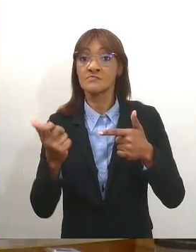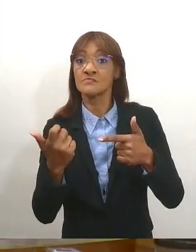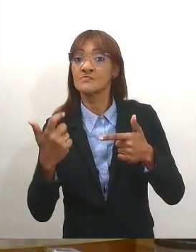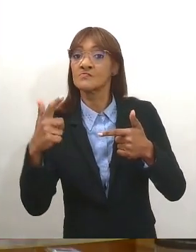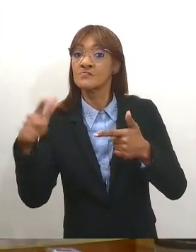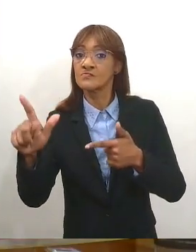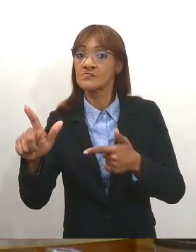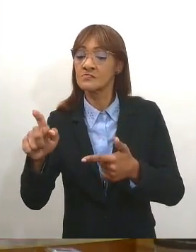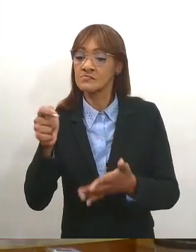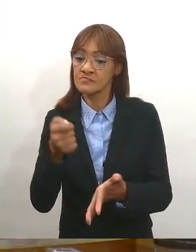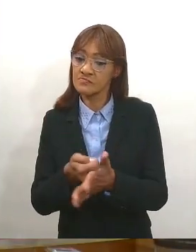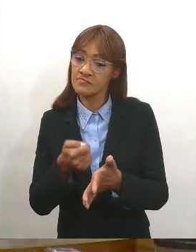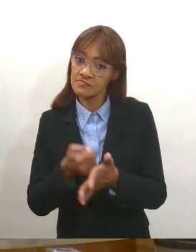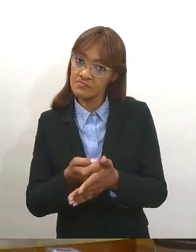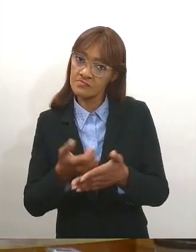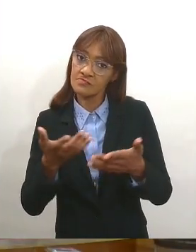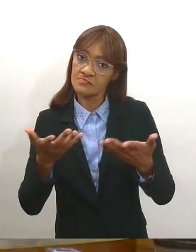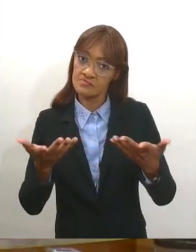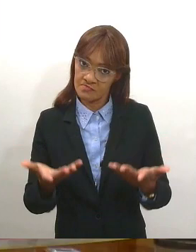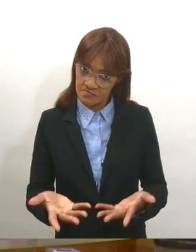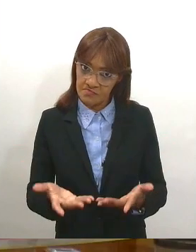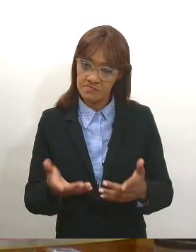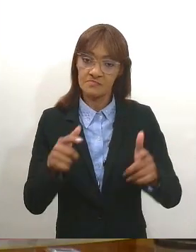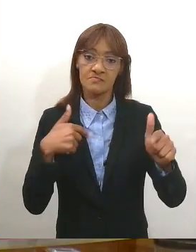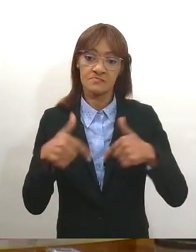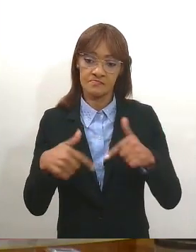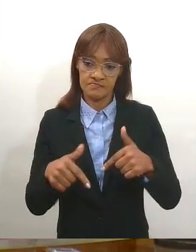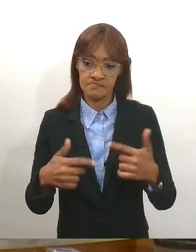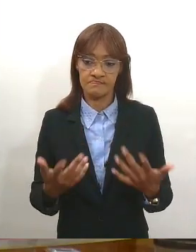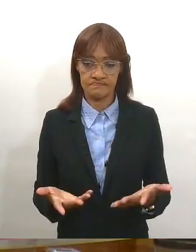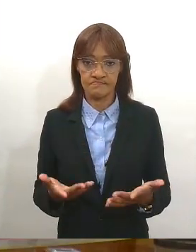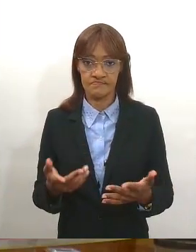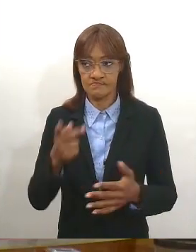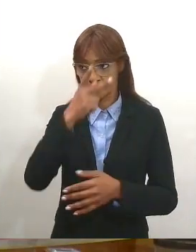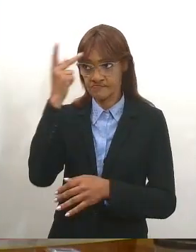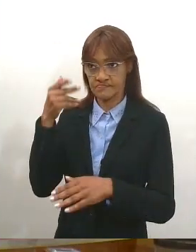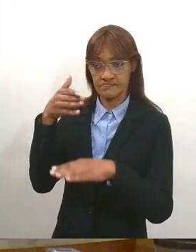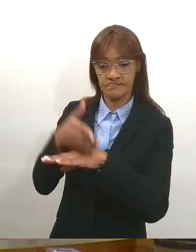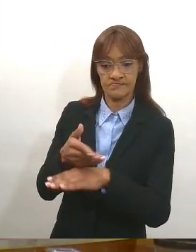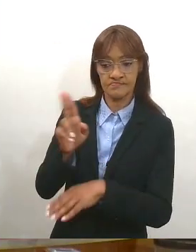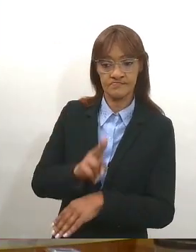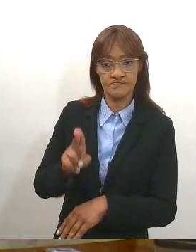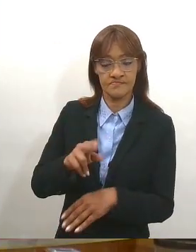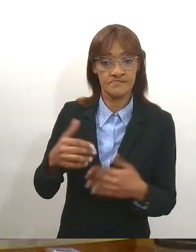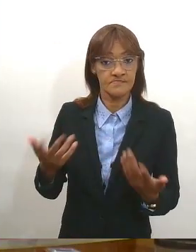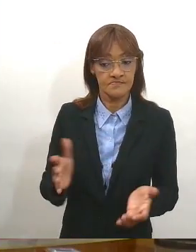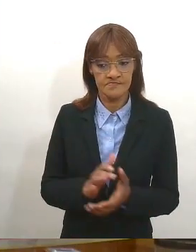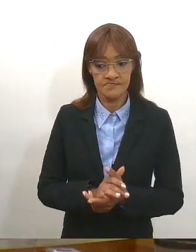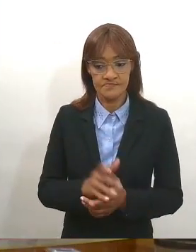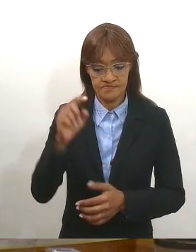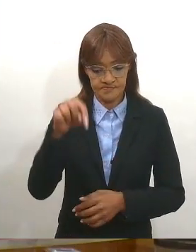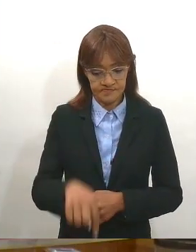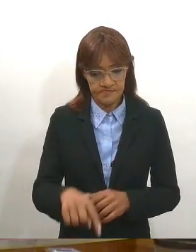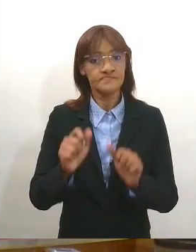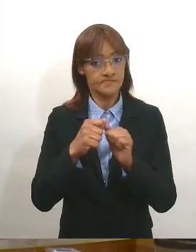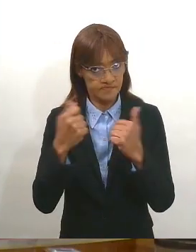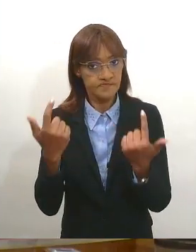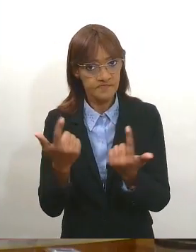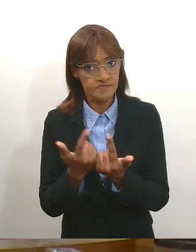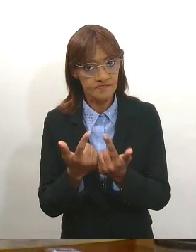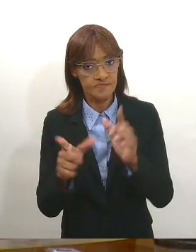que as pessoas, quando vão lá, se utilizar. Aprovado por essa Assembleia, uma lei no governo de Belivaldo,